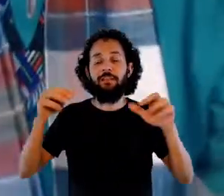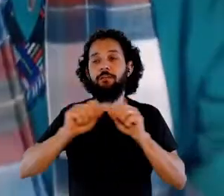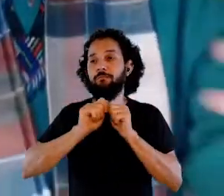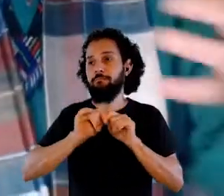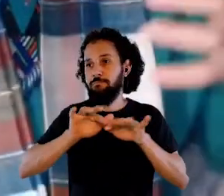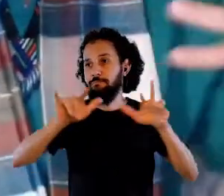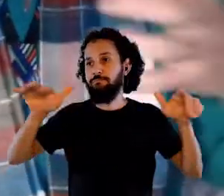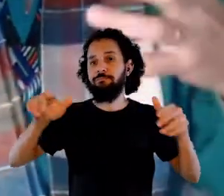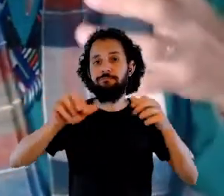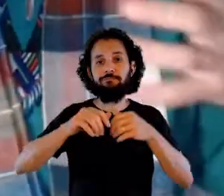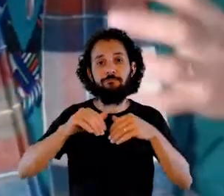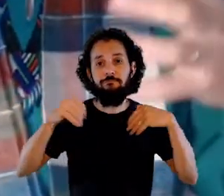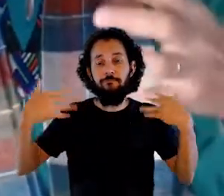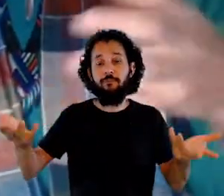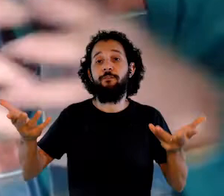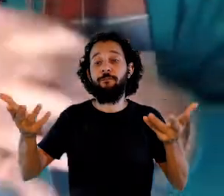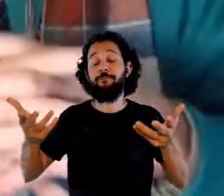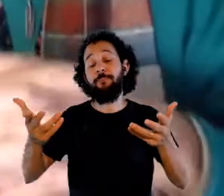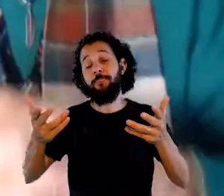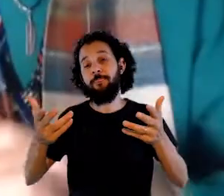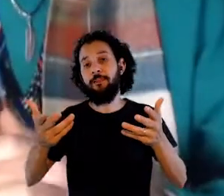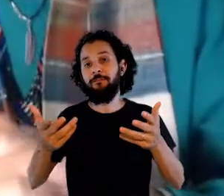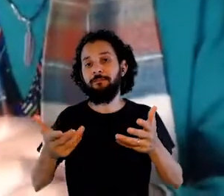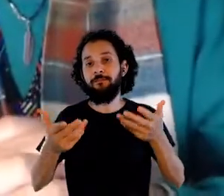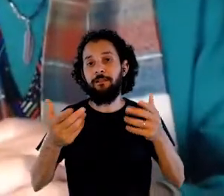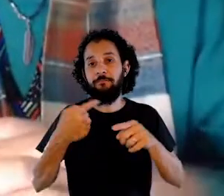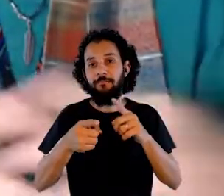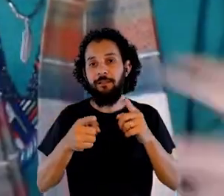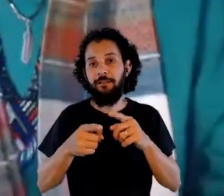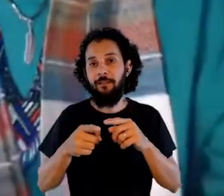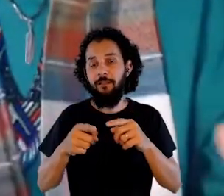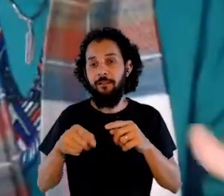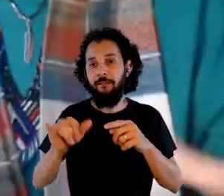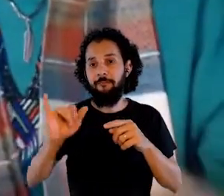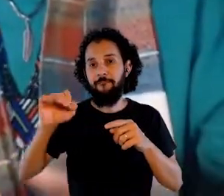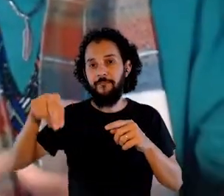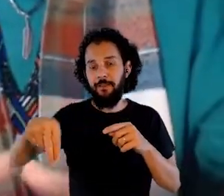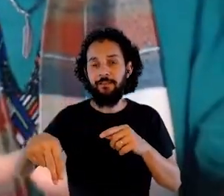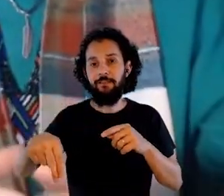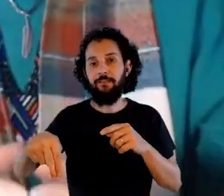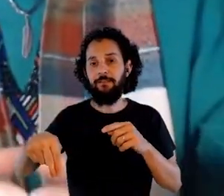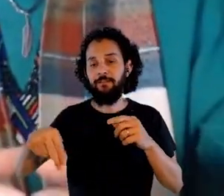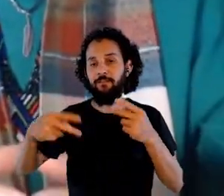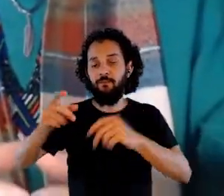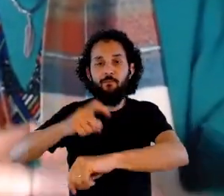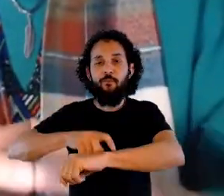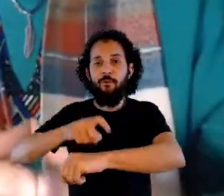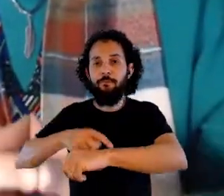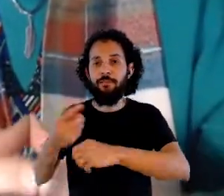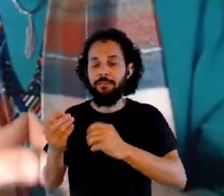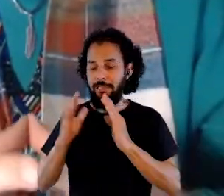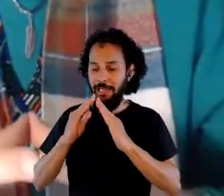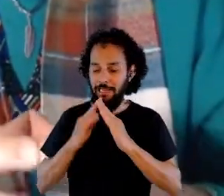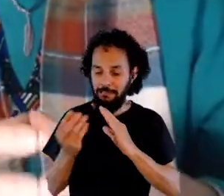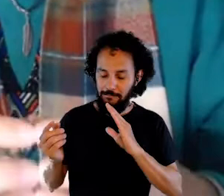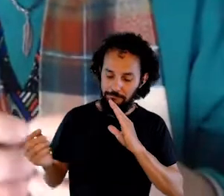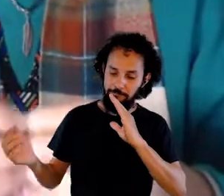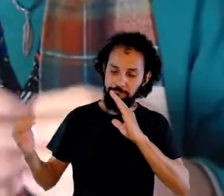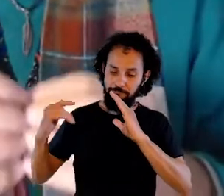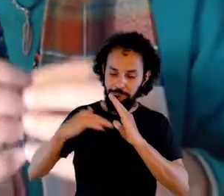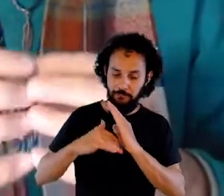eles ficavam mais in, vamos dizer assim, no momento, ficavam dentro das casas, que é onde apareciam os contadores de